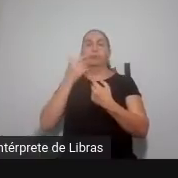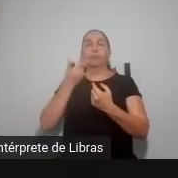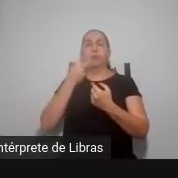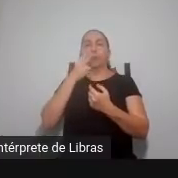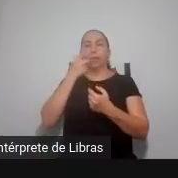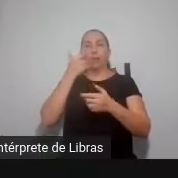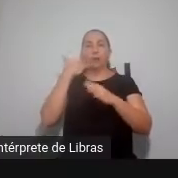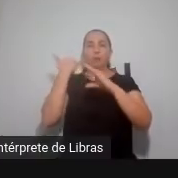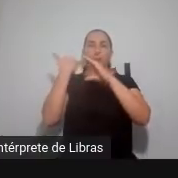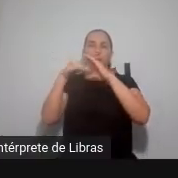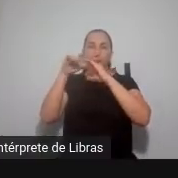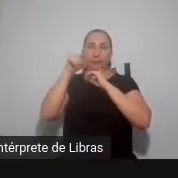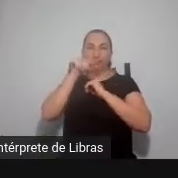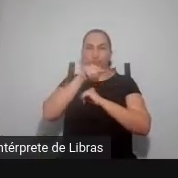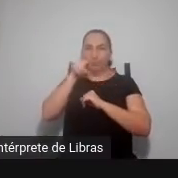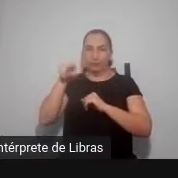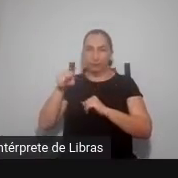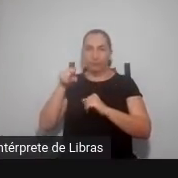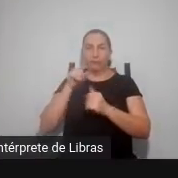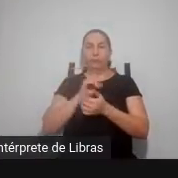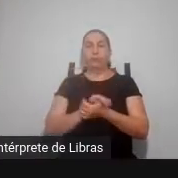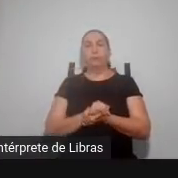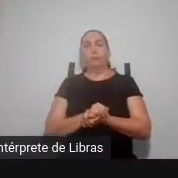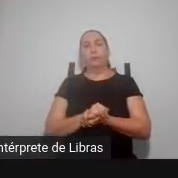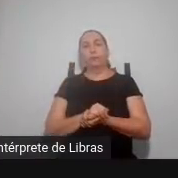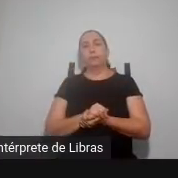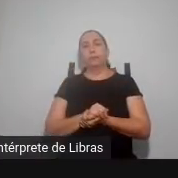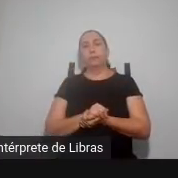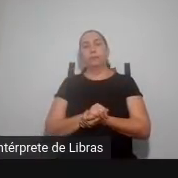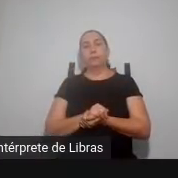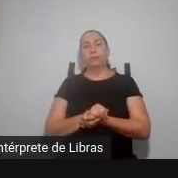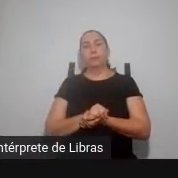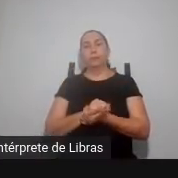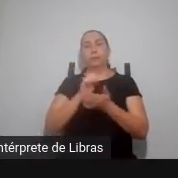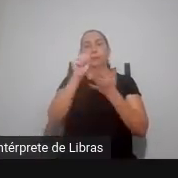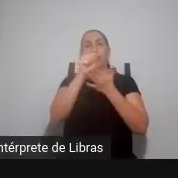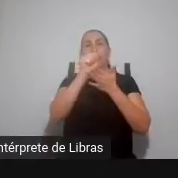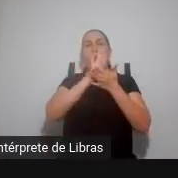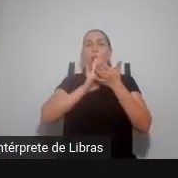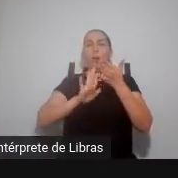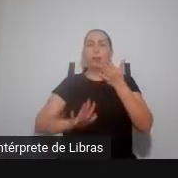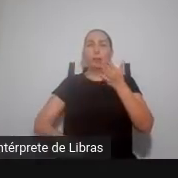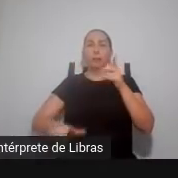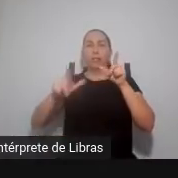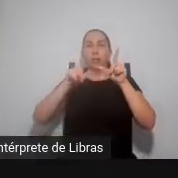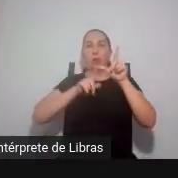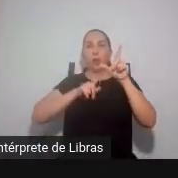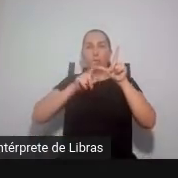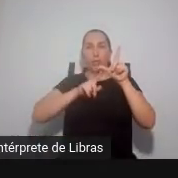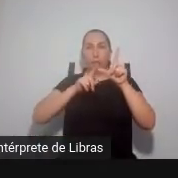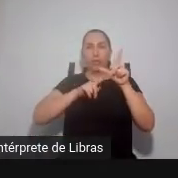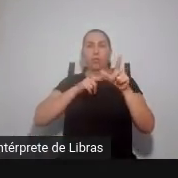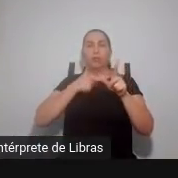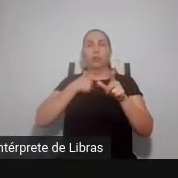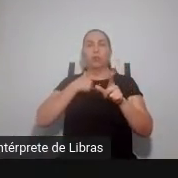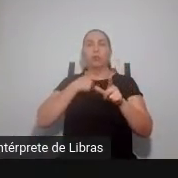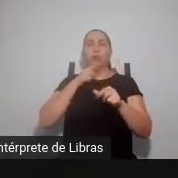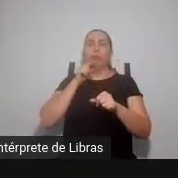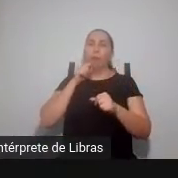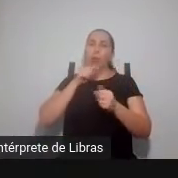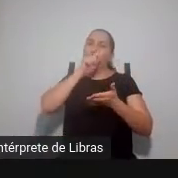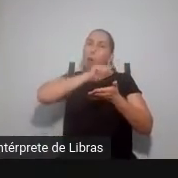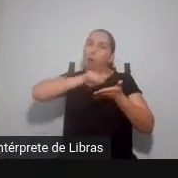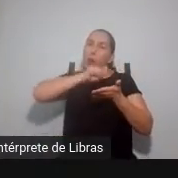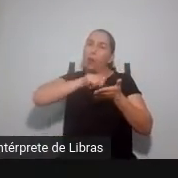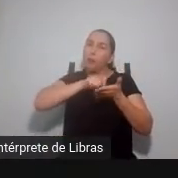lá. Antes da gente passar para alfabetização e letramento em si, eu anotei uma coisa que você falou o tempo inteiro, de